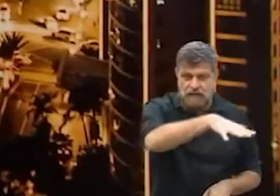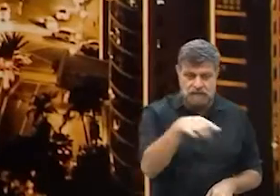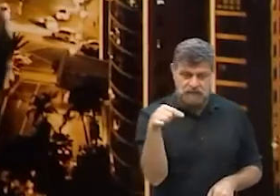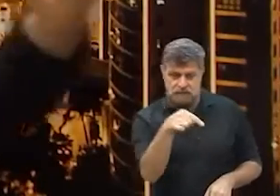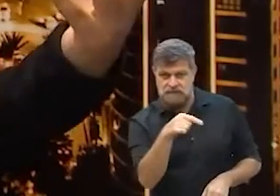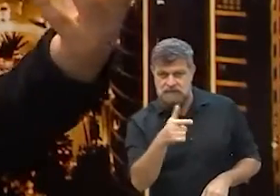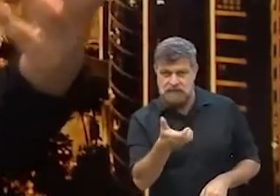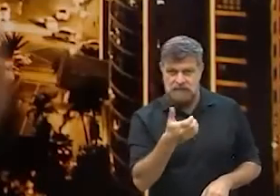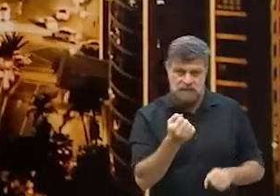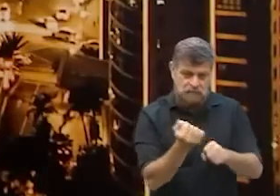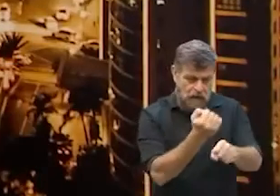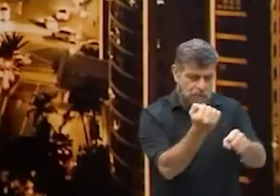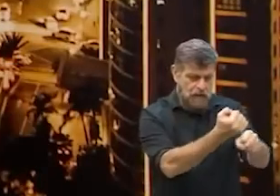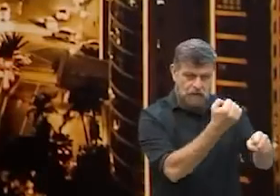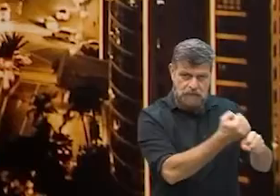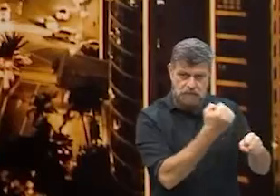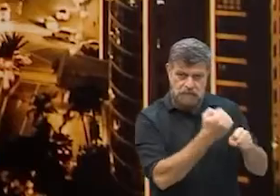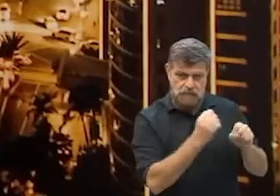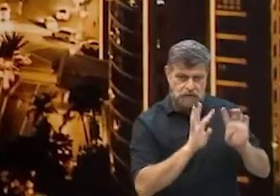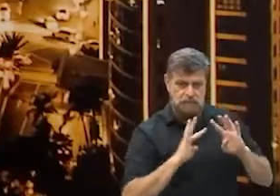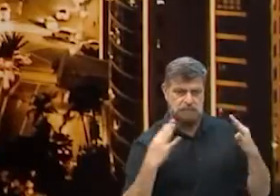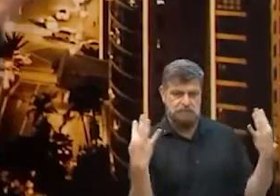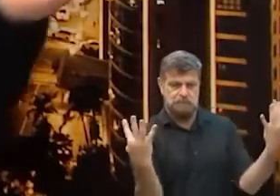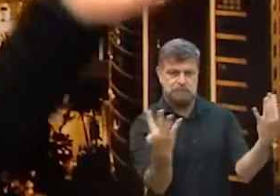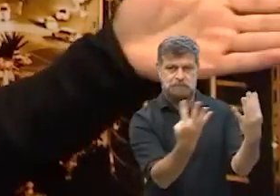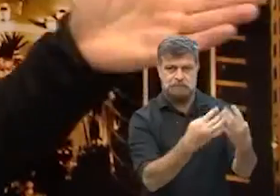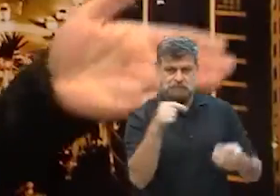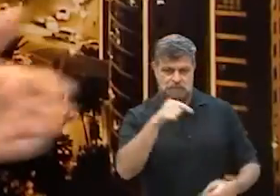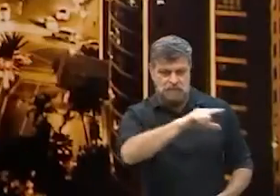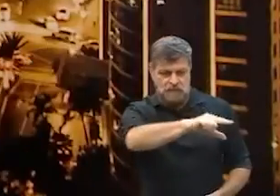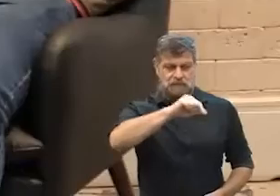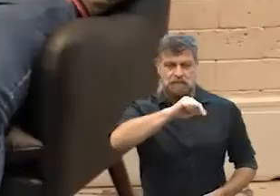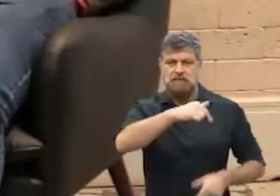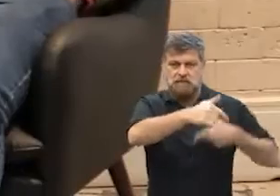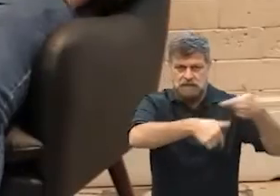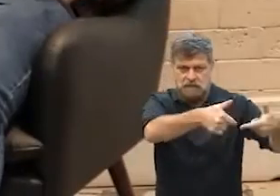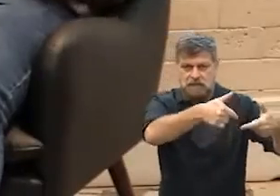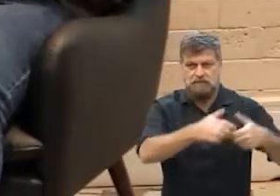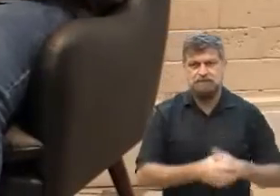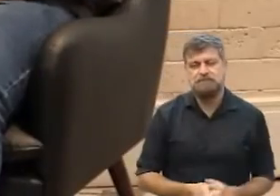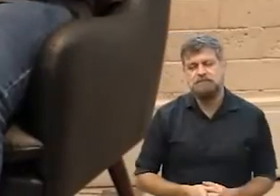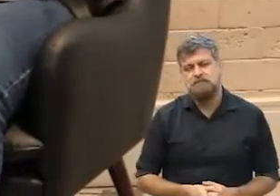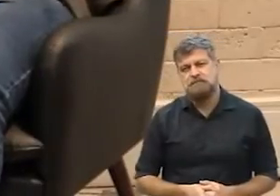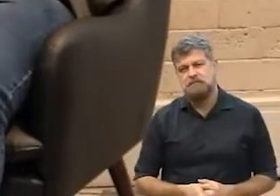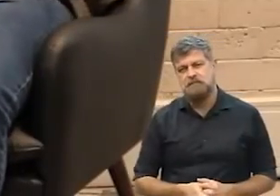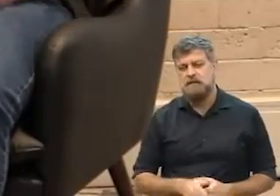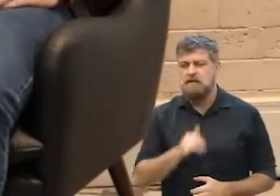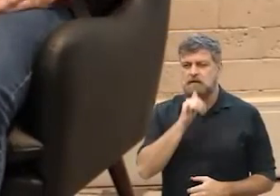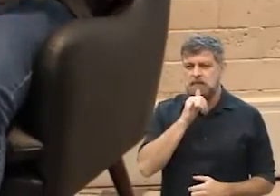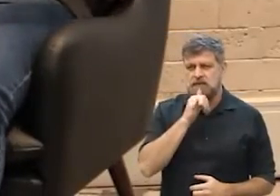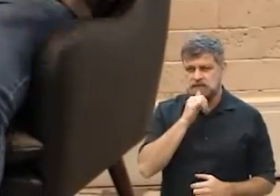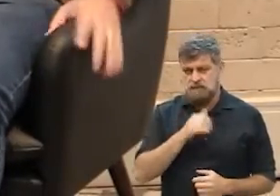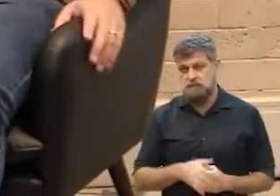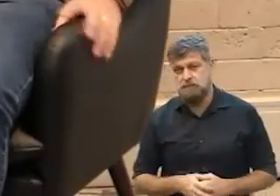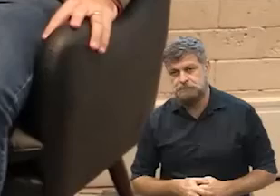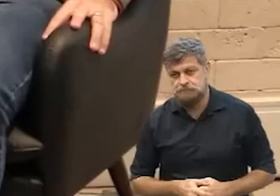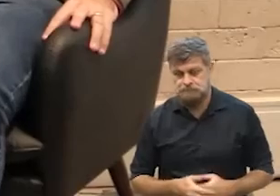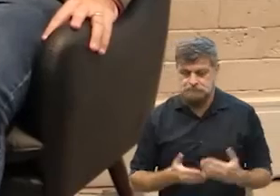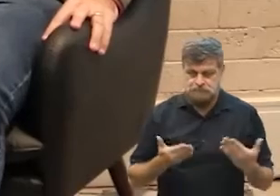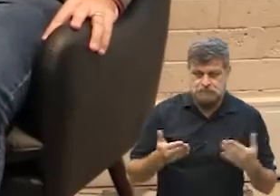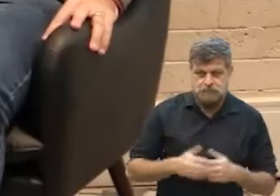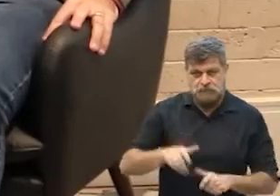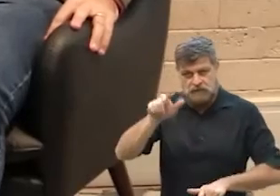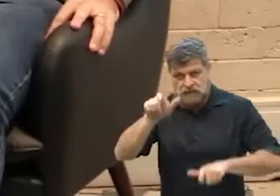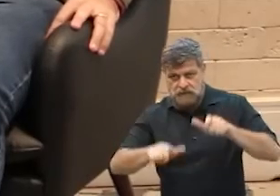se fazer empreendimentos, tá? Que é onde eu escolhi atuar. Ô Leandro, por exemplo,